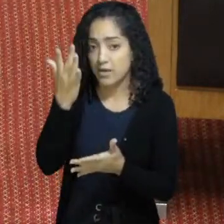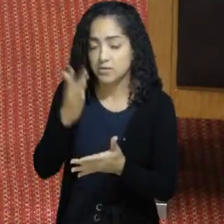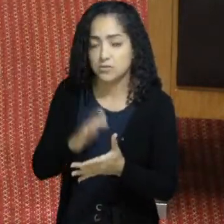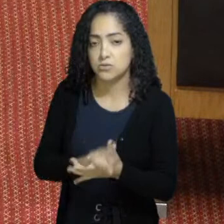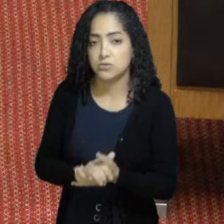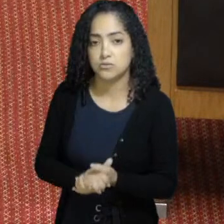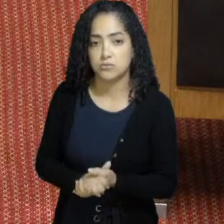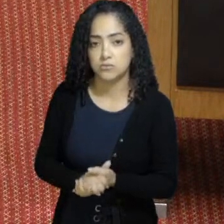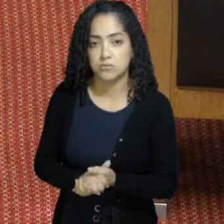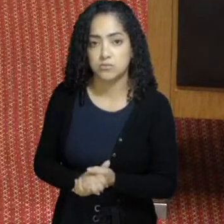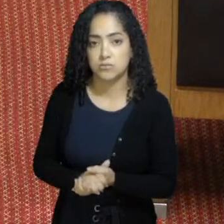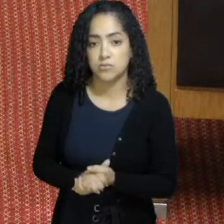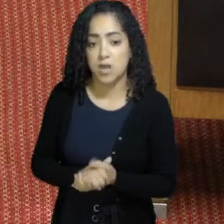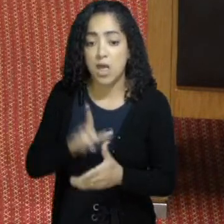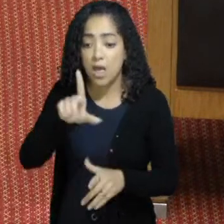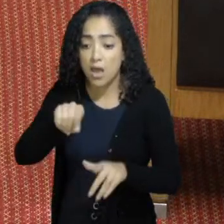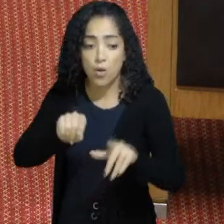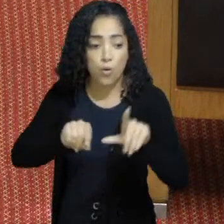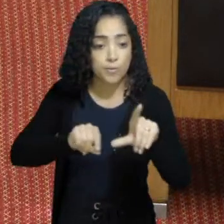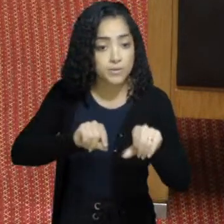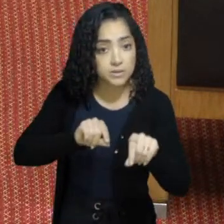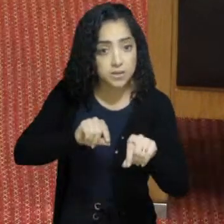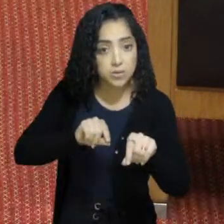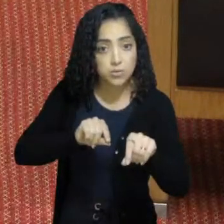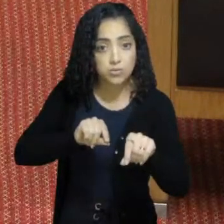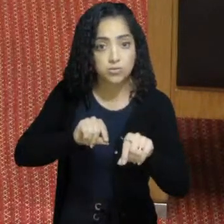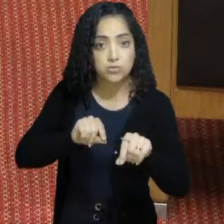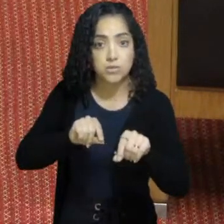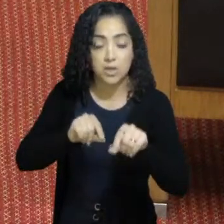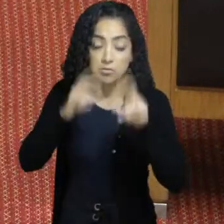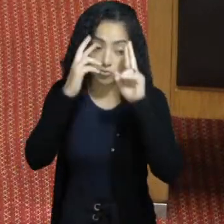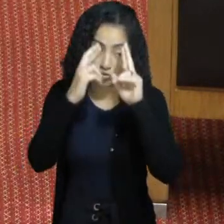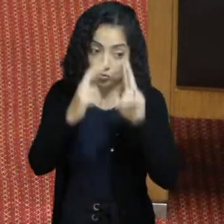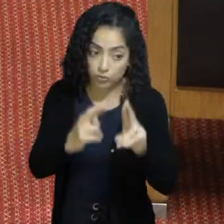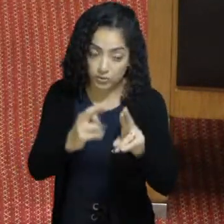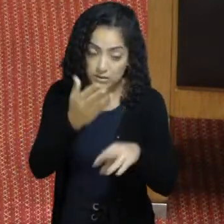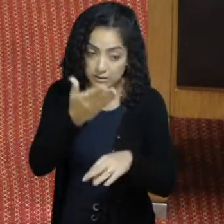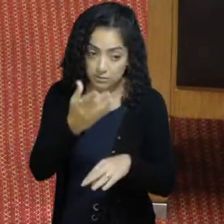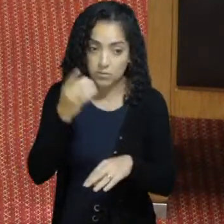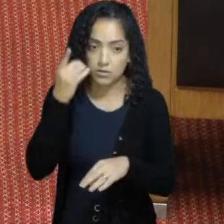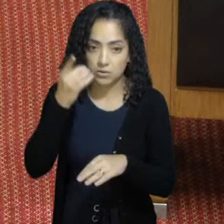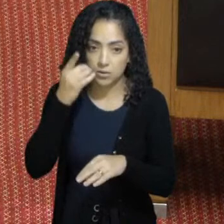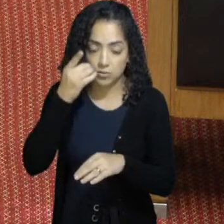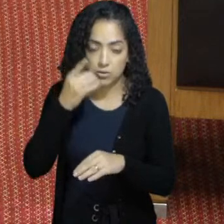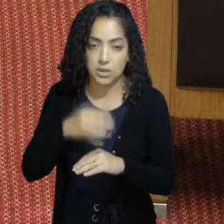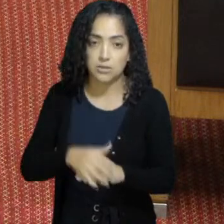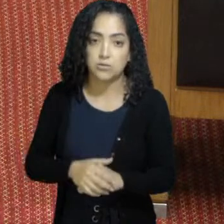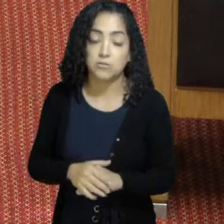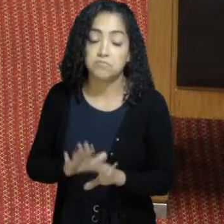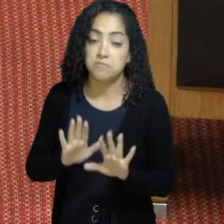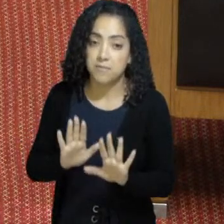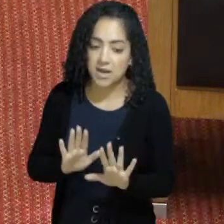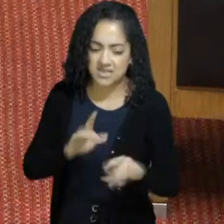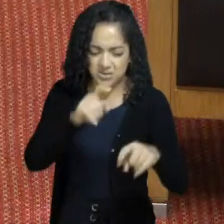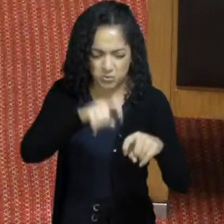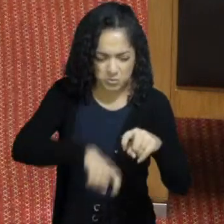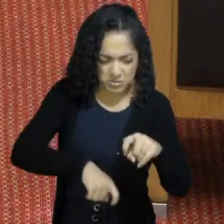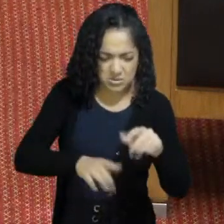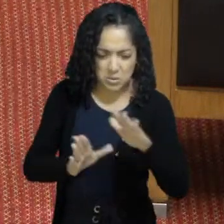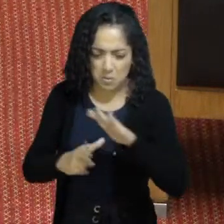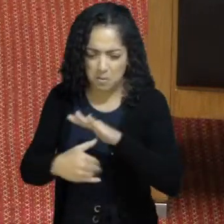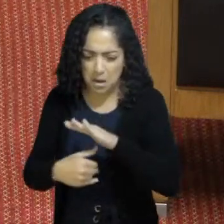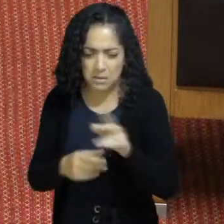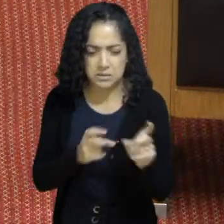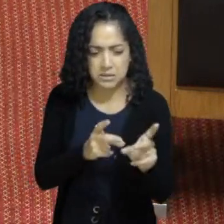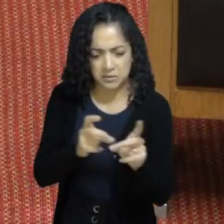de opção então com todo respeito ao Senhor meu amigo deputado mas estuprador latrocínio